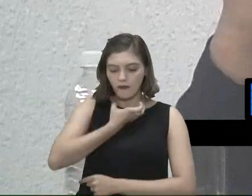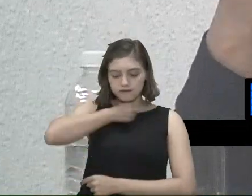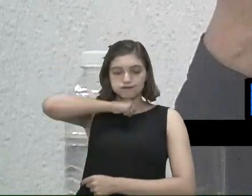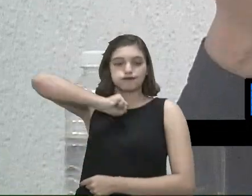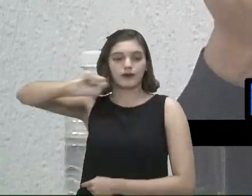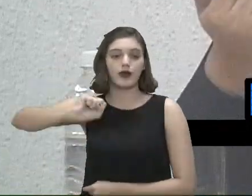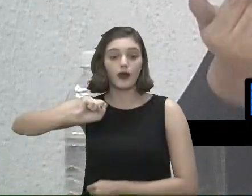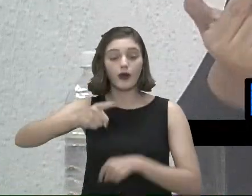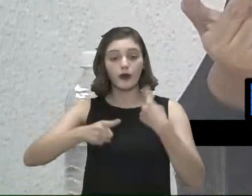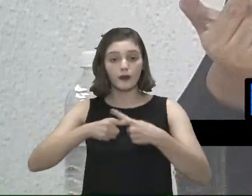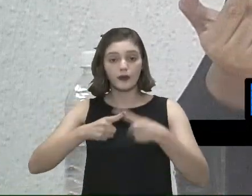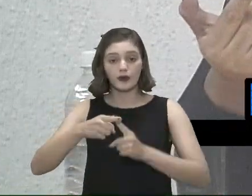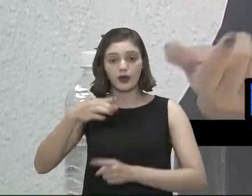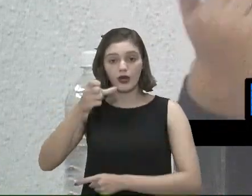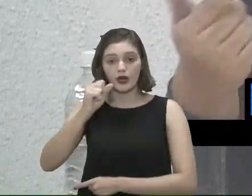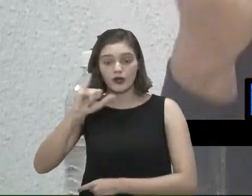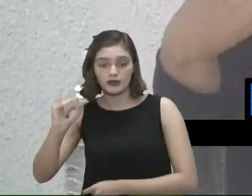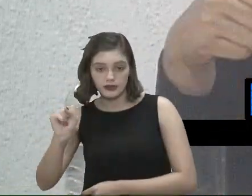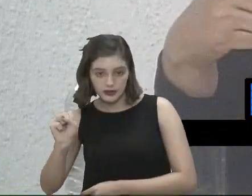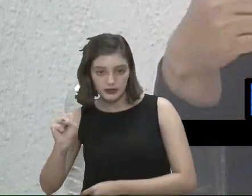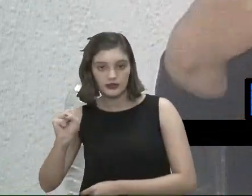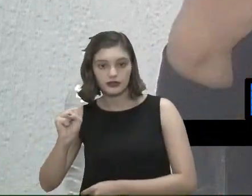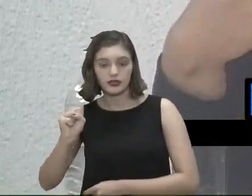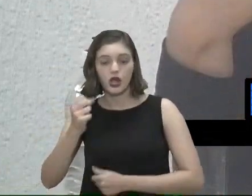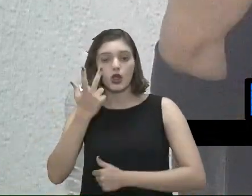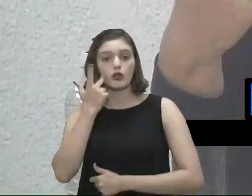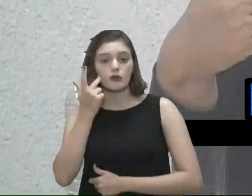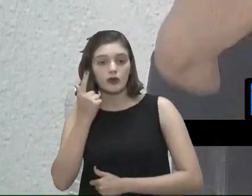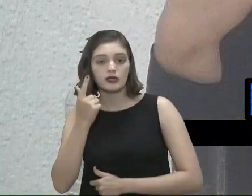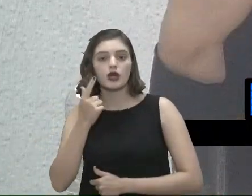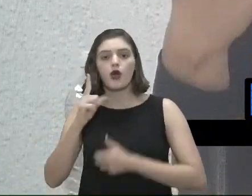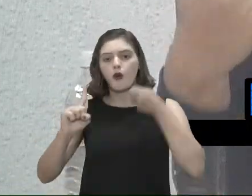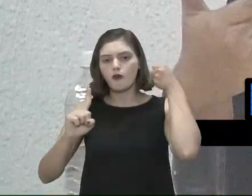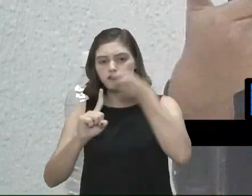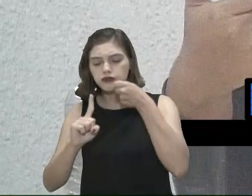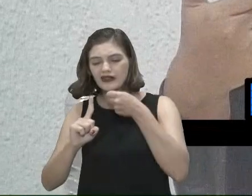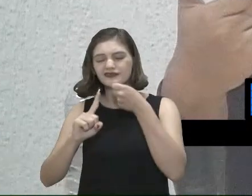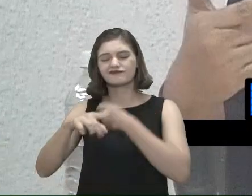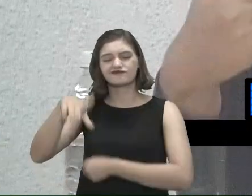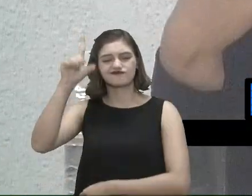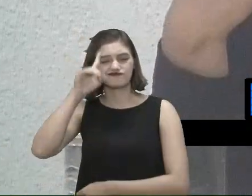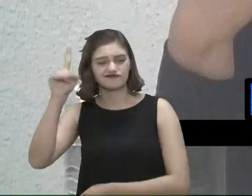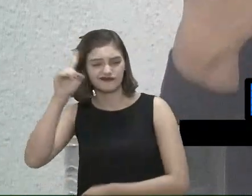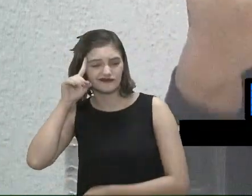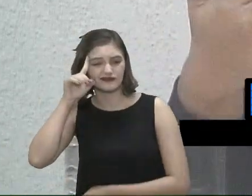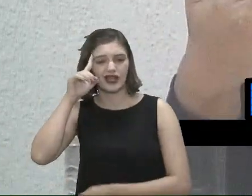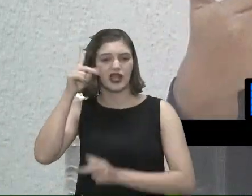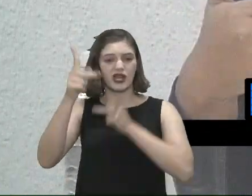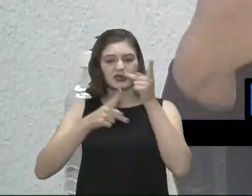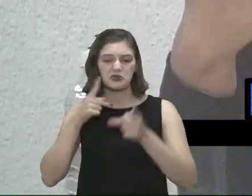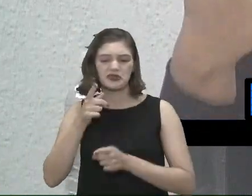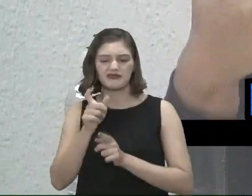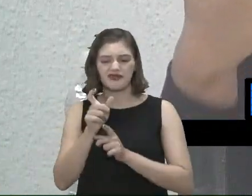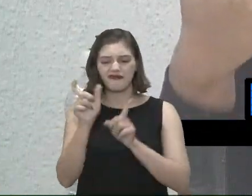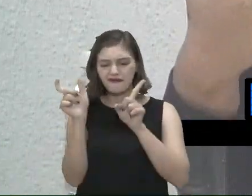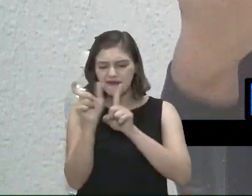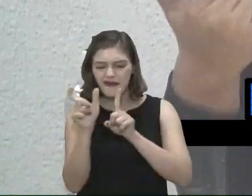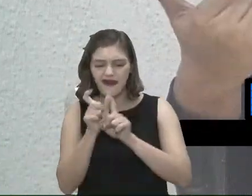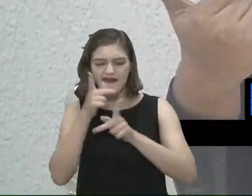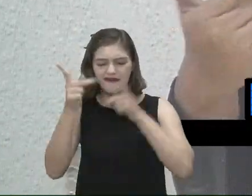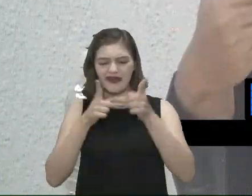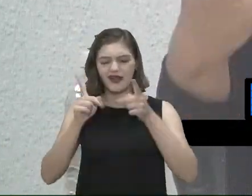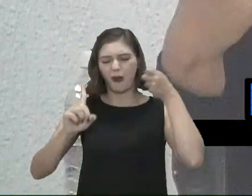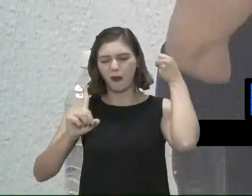a cisnormatividade nos suicida com suas violências diárias, com suas falas